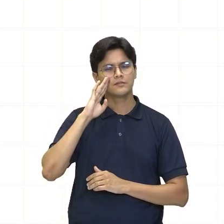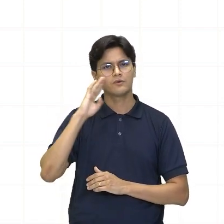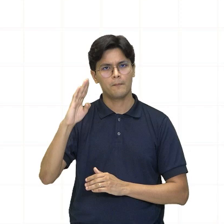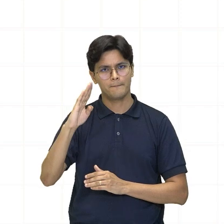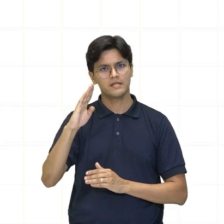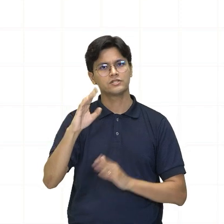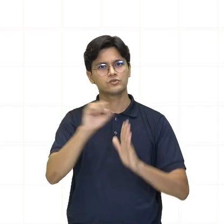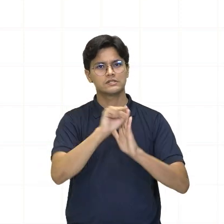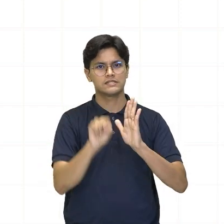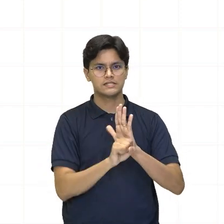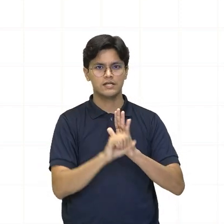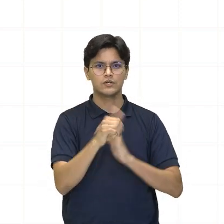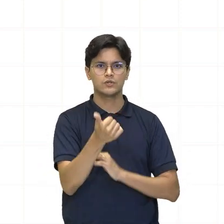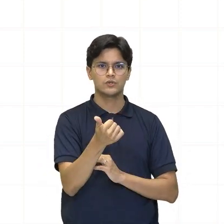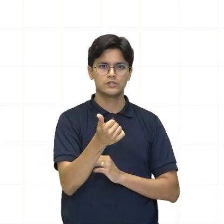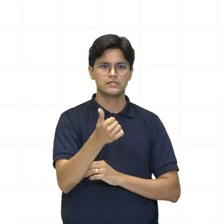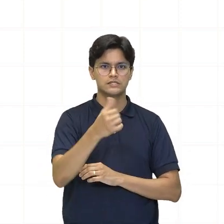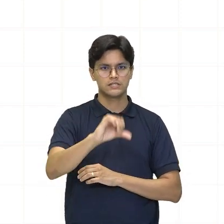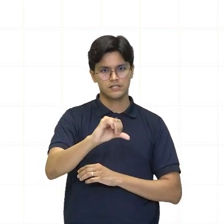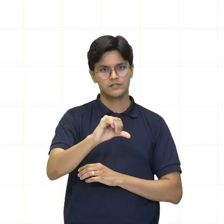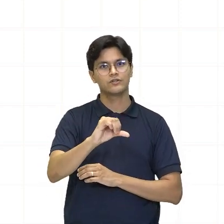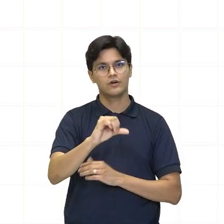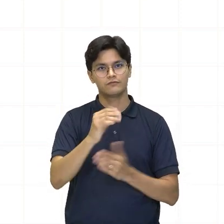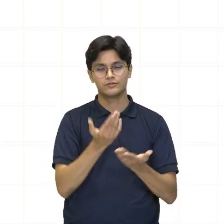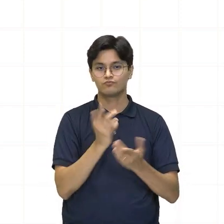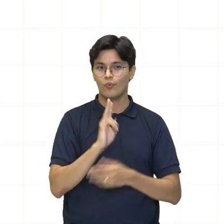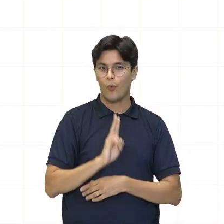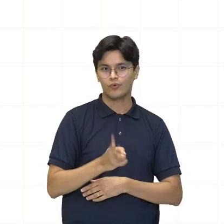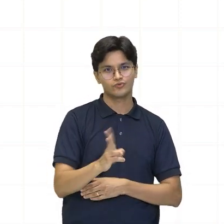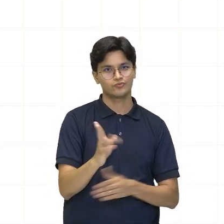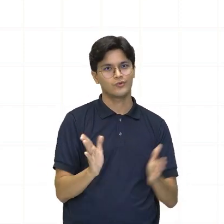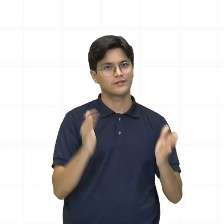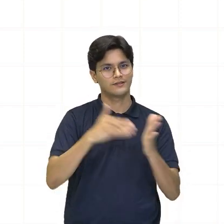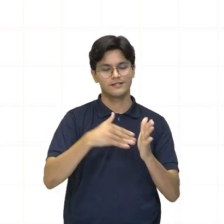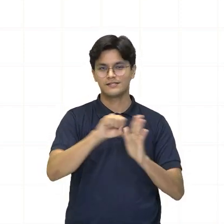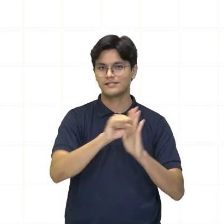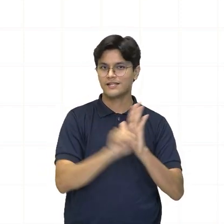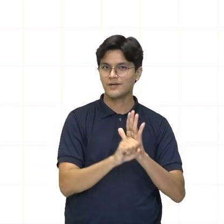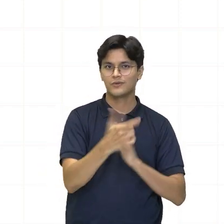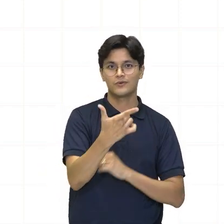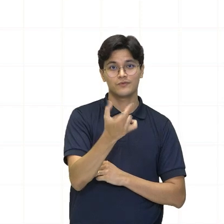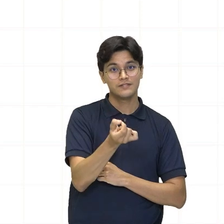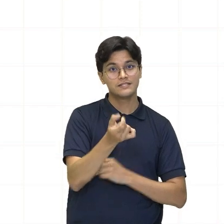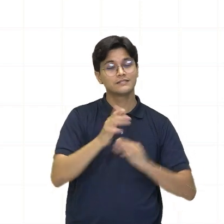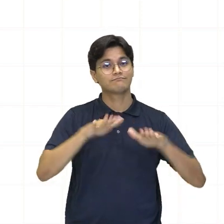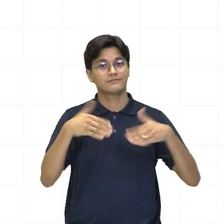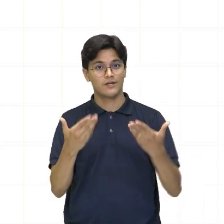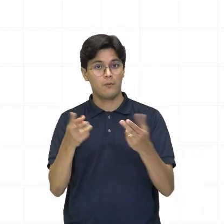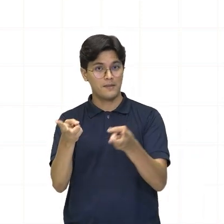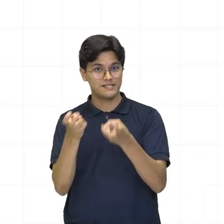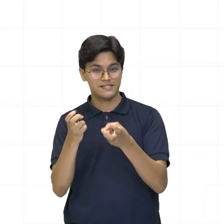se manteve até o século 20. Então, observem aí que nós temos um mercador